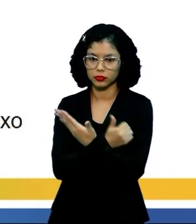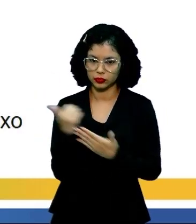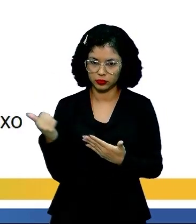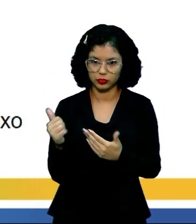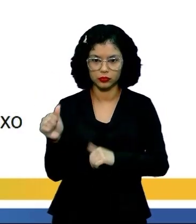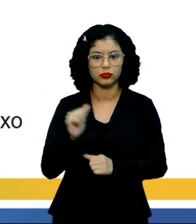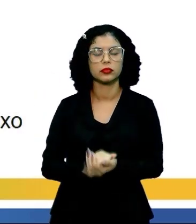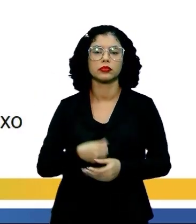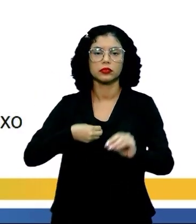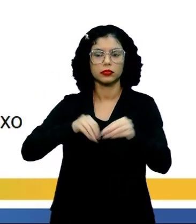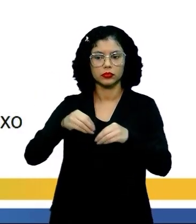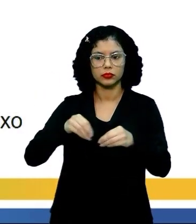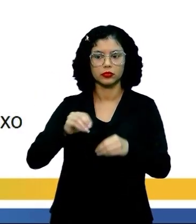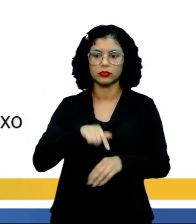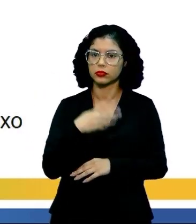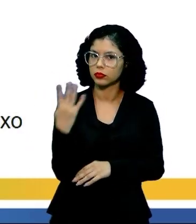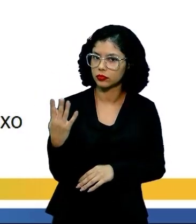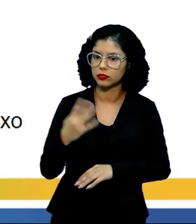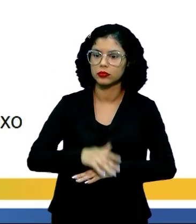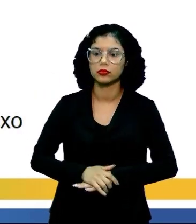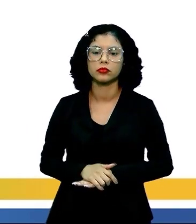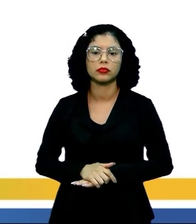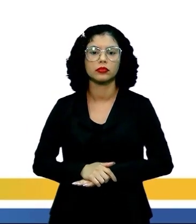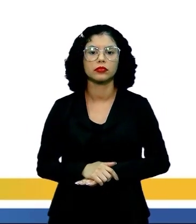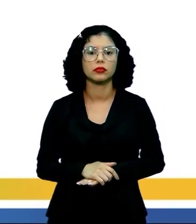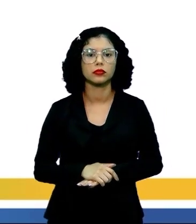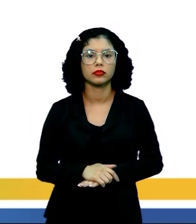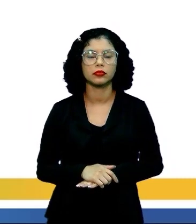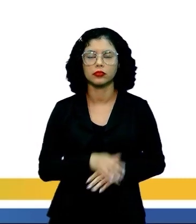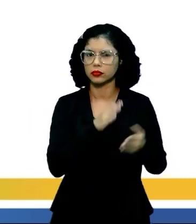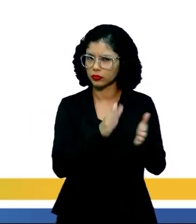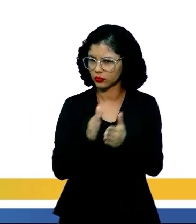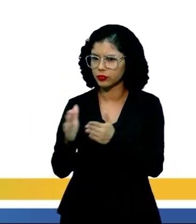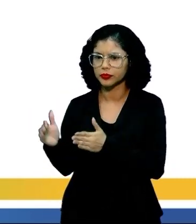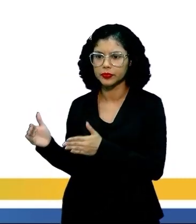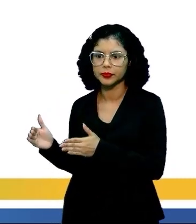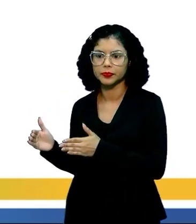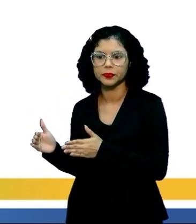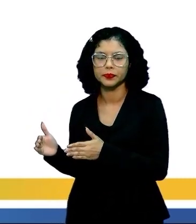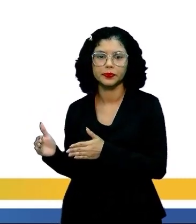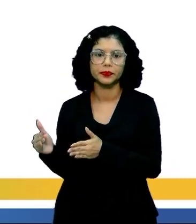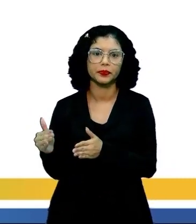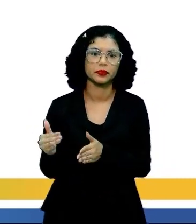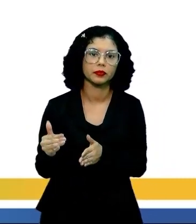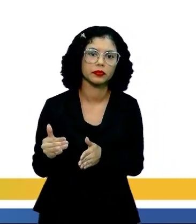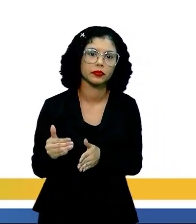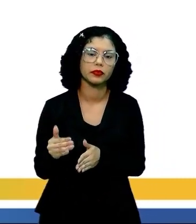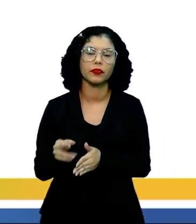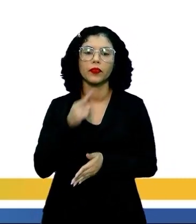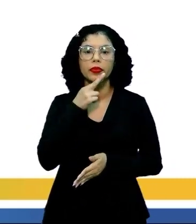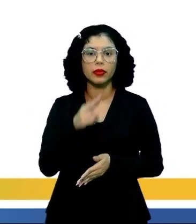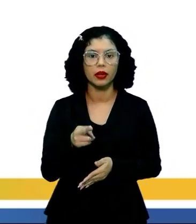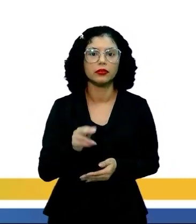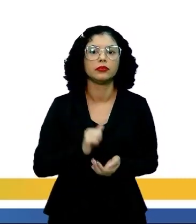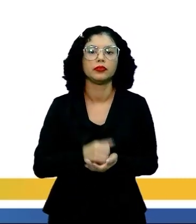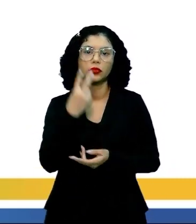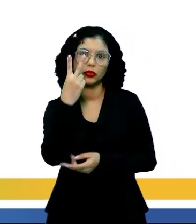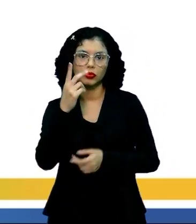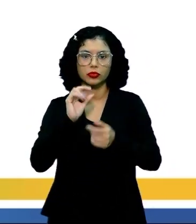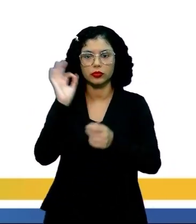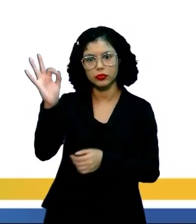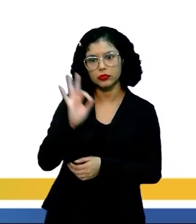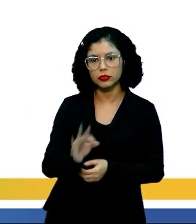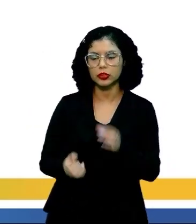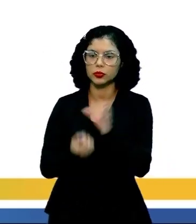que garantam a reciclagem de quanto? Vamos acompanhar passo a passo? Pelo enunciado, recicla-se 2%